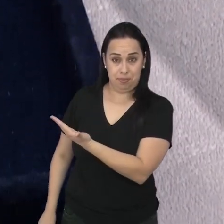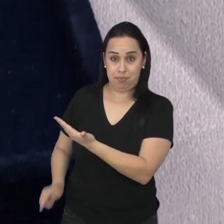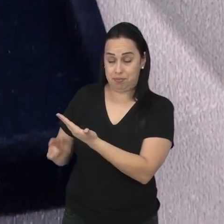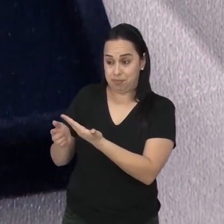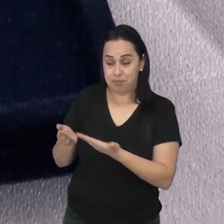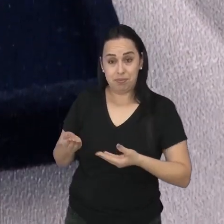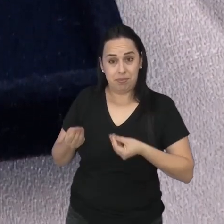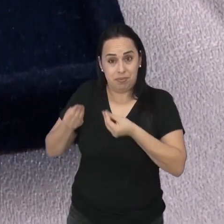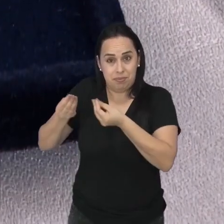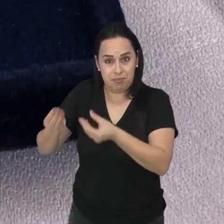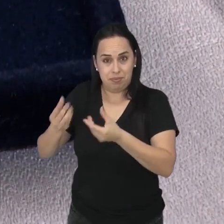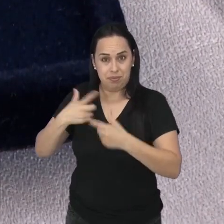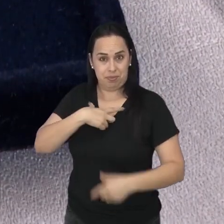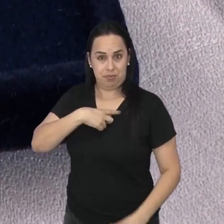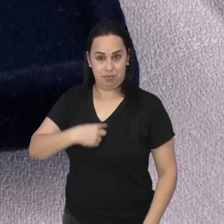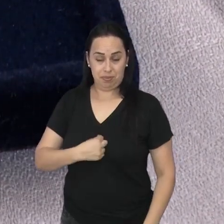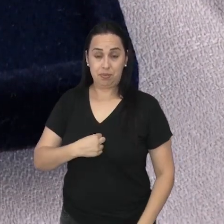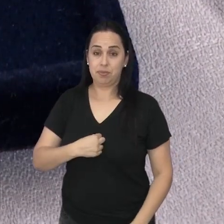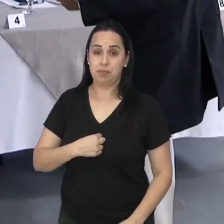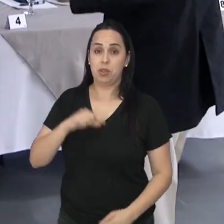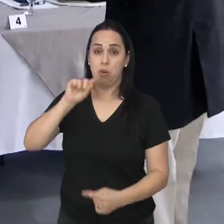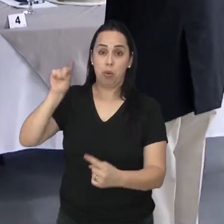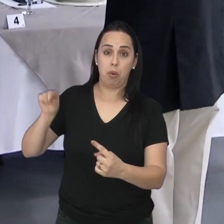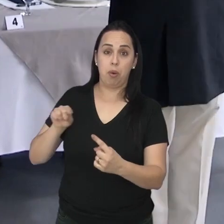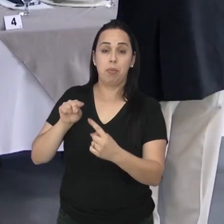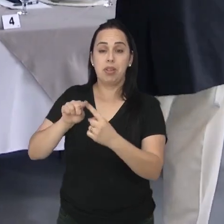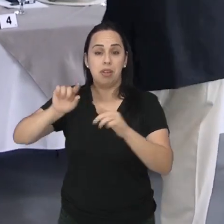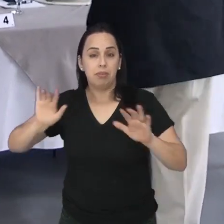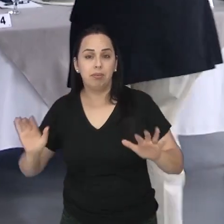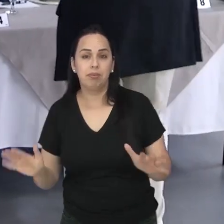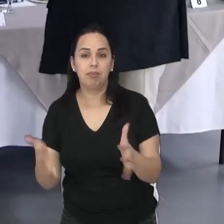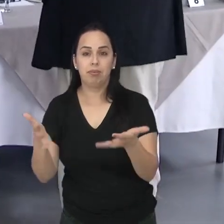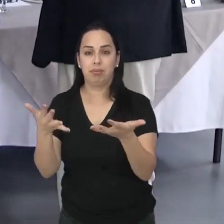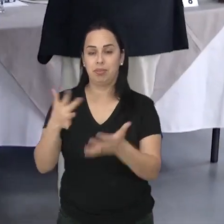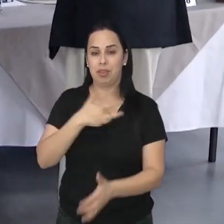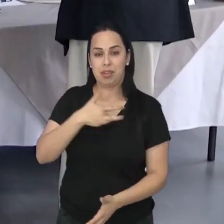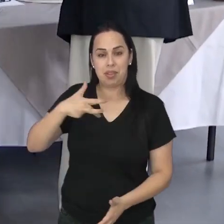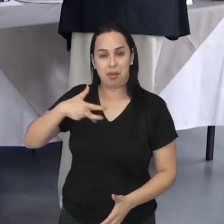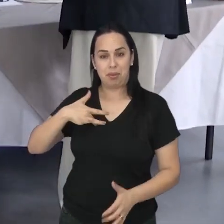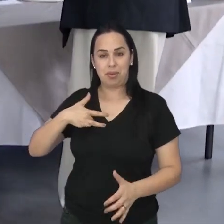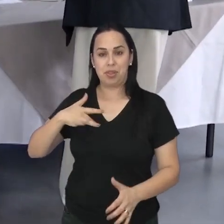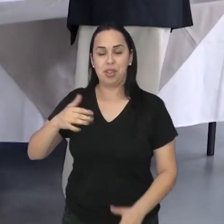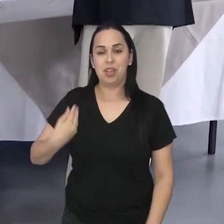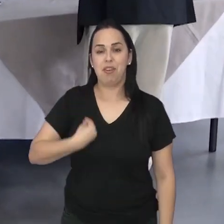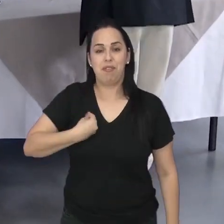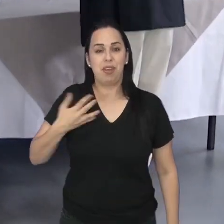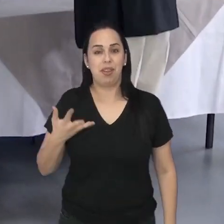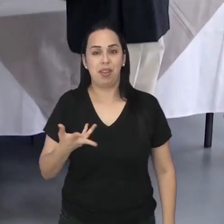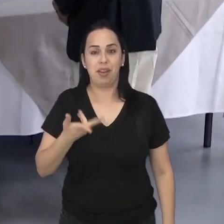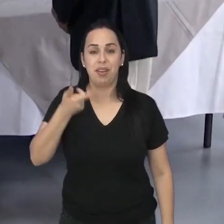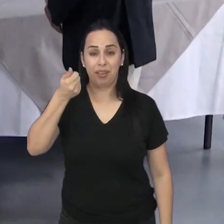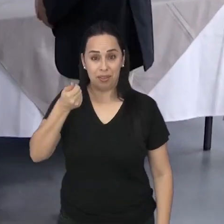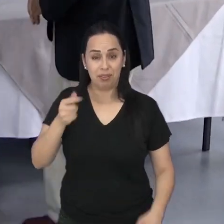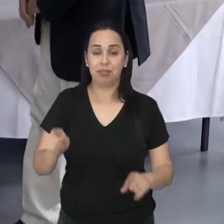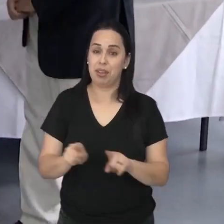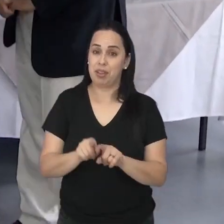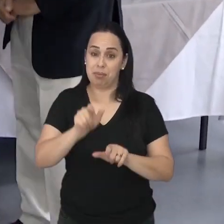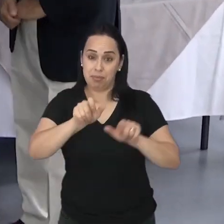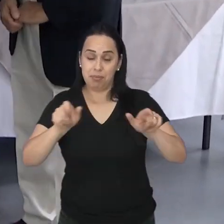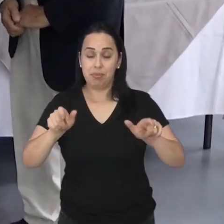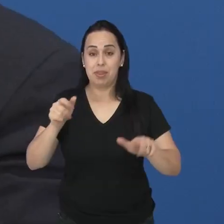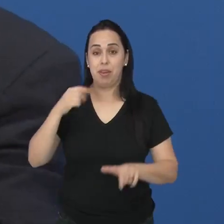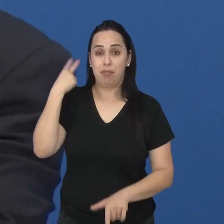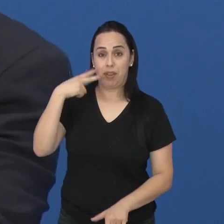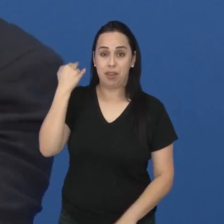Mérito Legislativo à associação, que tem como legado estimular a saúde, bem-estar e qualidade de vida das